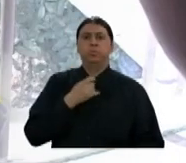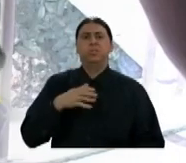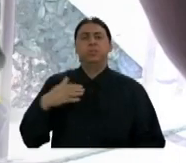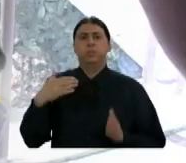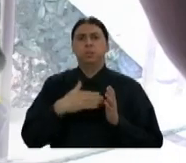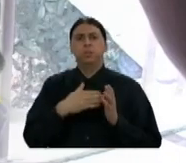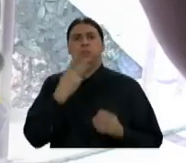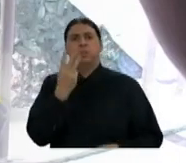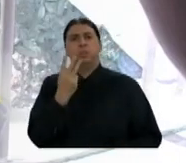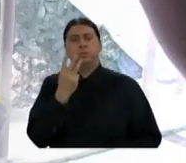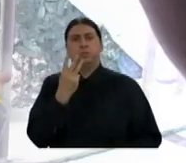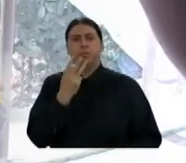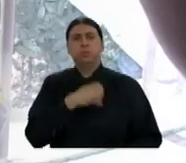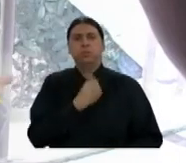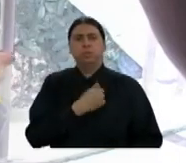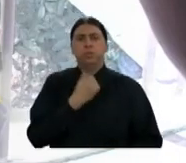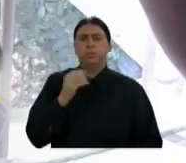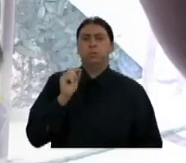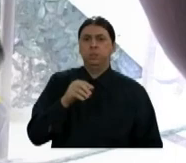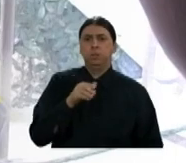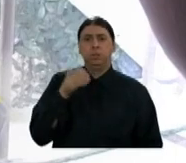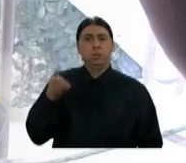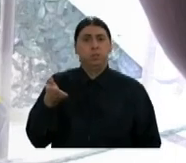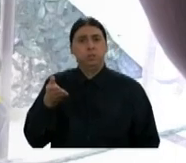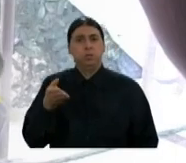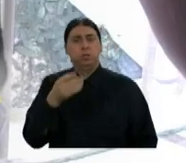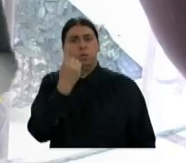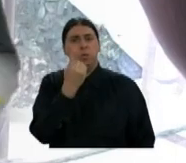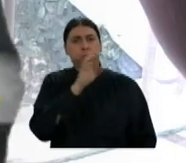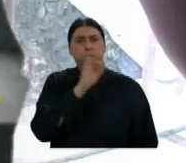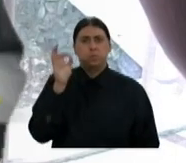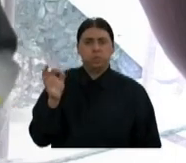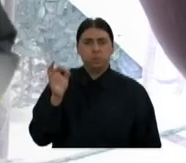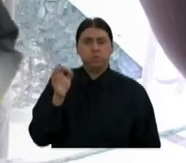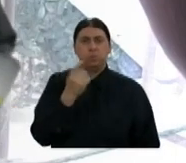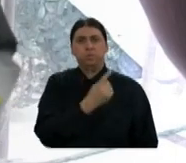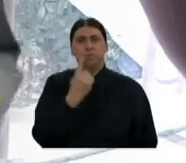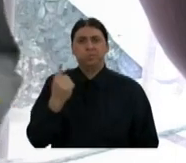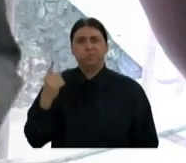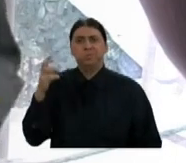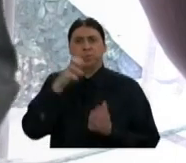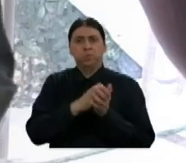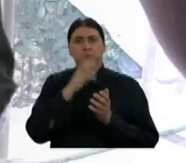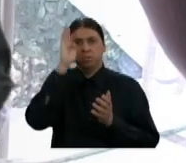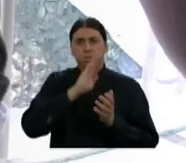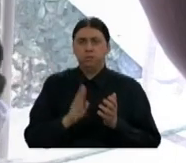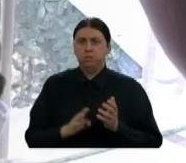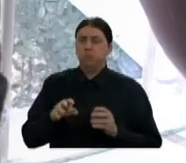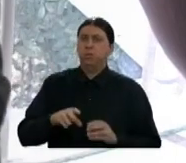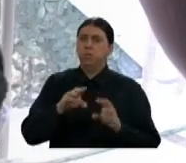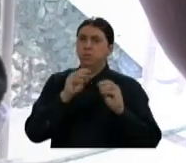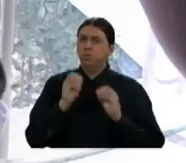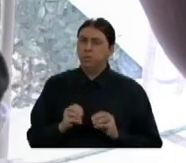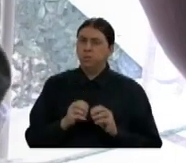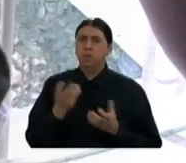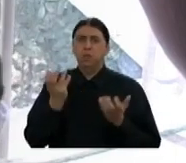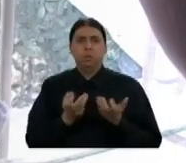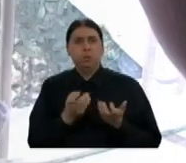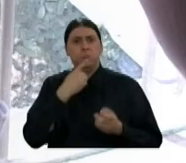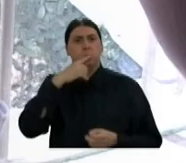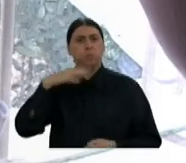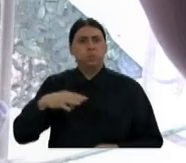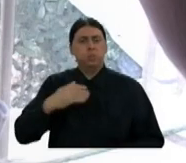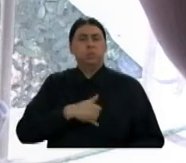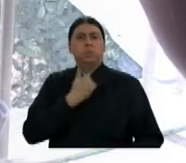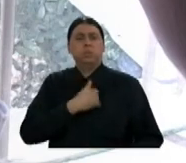3 anos de idade por outro lado menos de 1% das pessoas habilitadas no cadastro nacional de adoção desejam